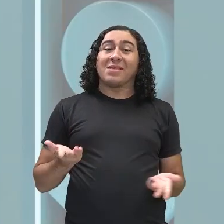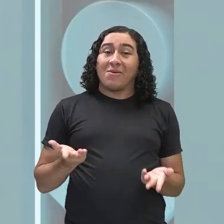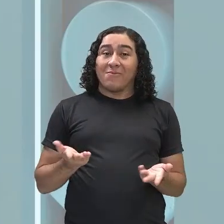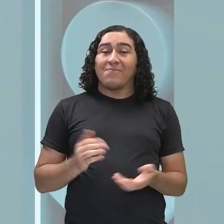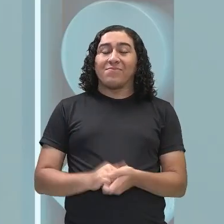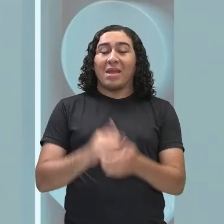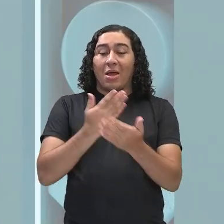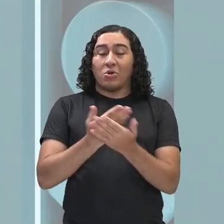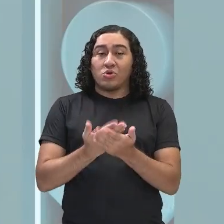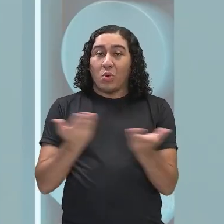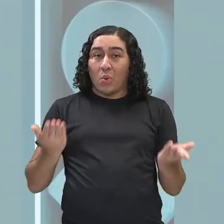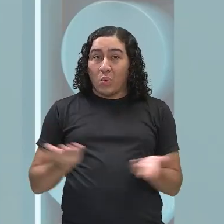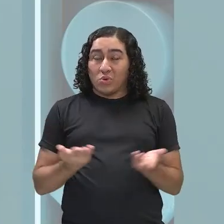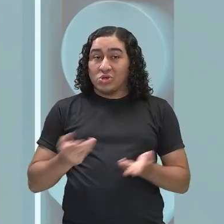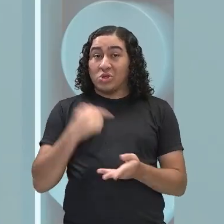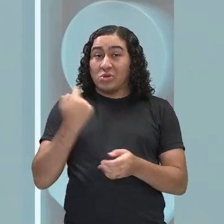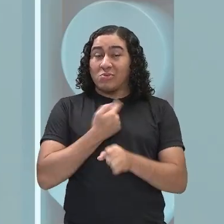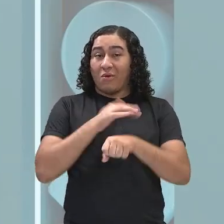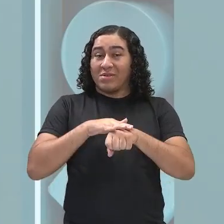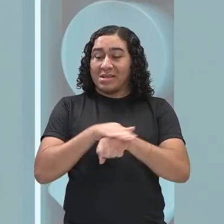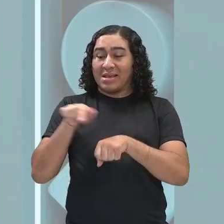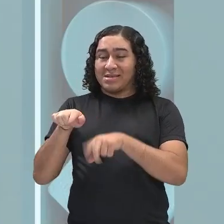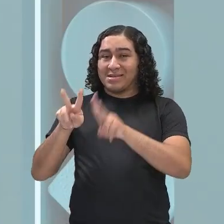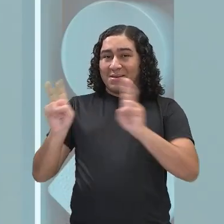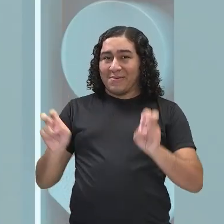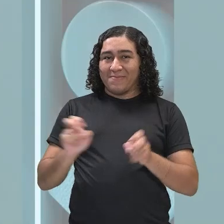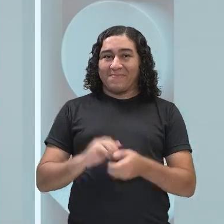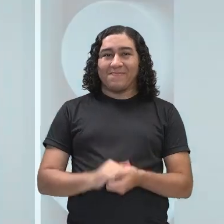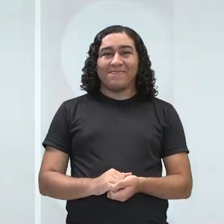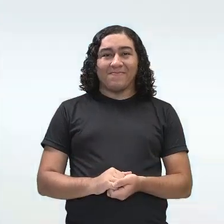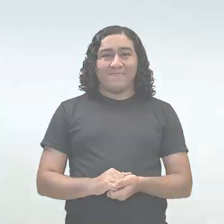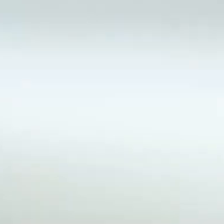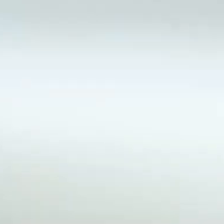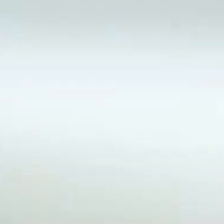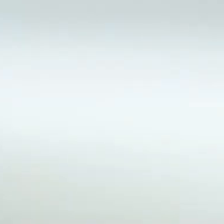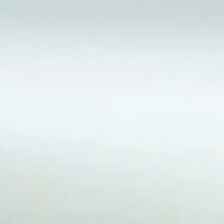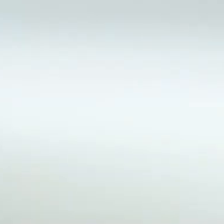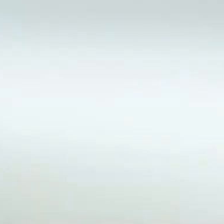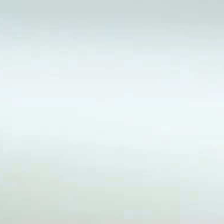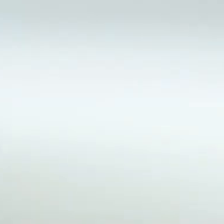na aula de hoje nós vamos conversar sobre arte contemporânea.